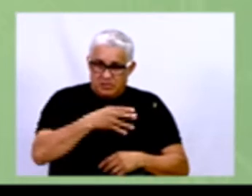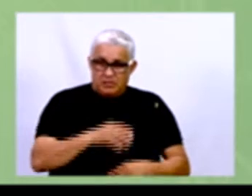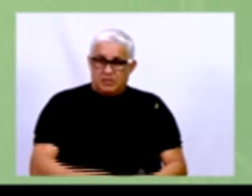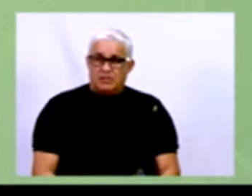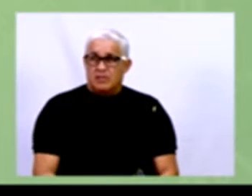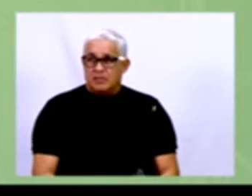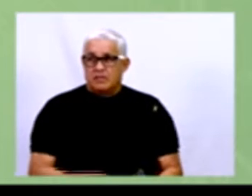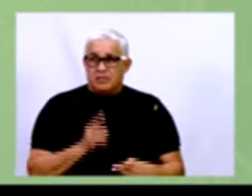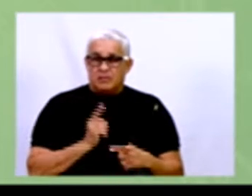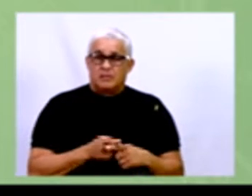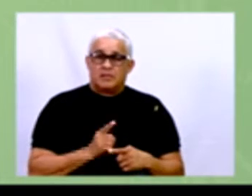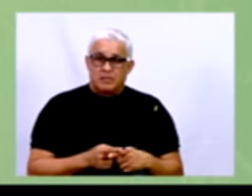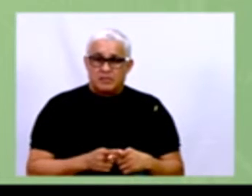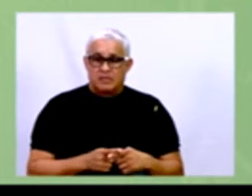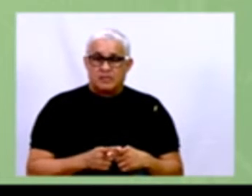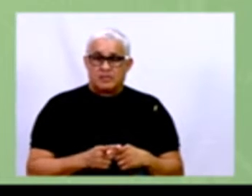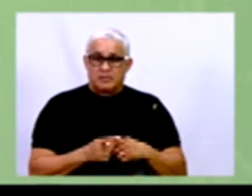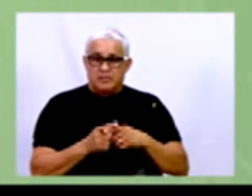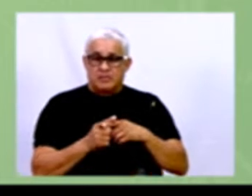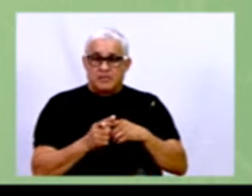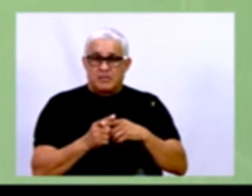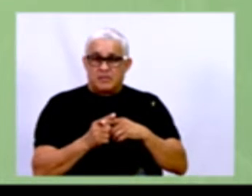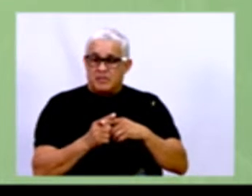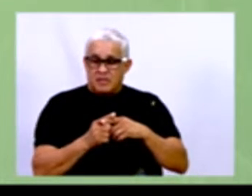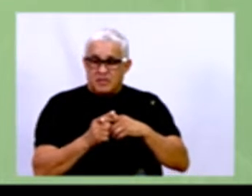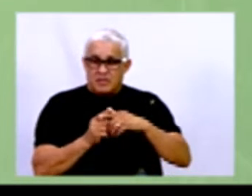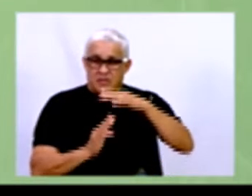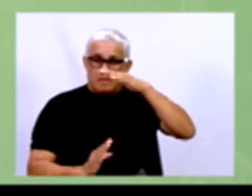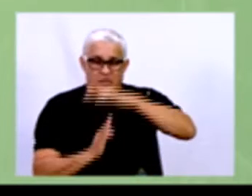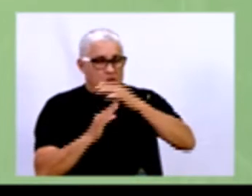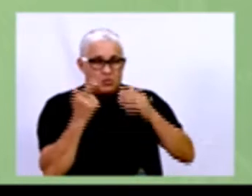elas tendem a ser ilimitadas de forma